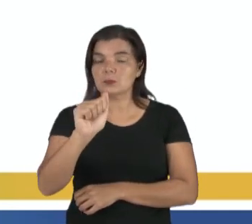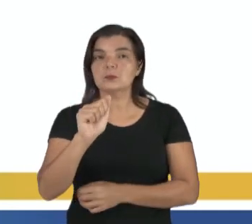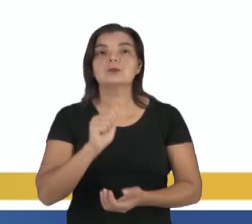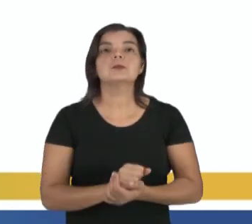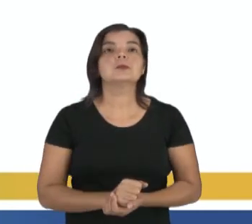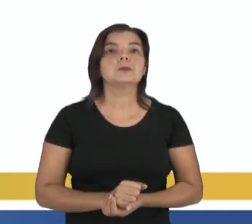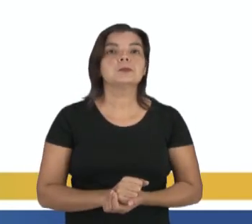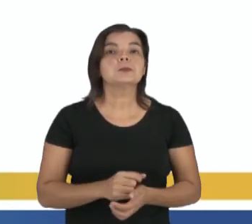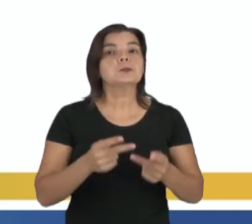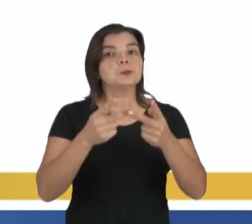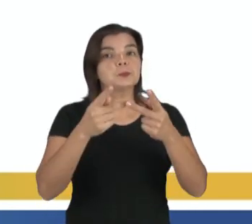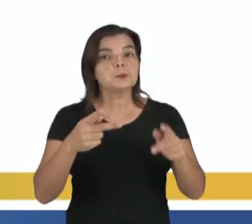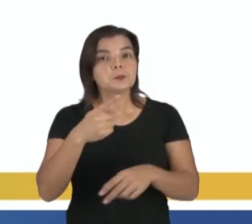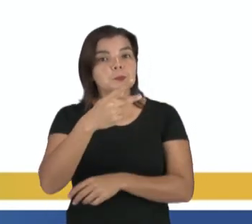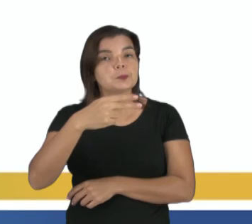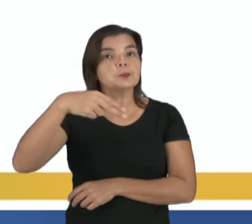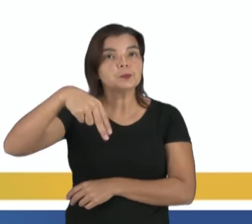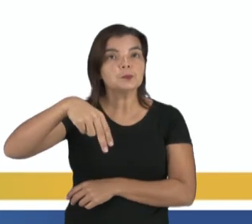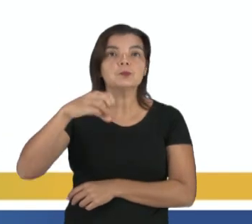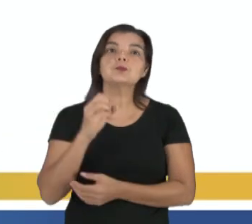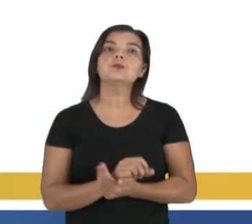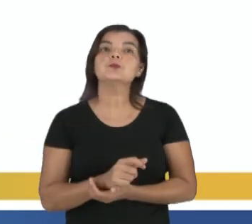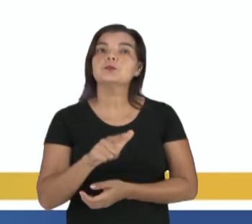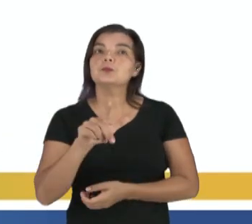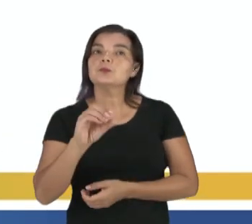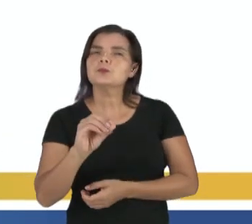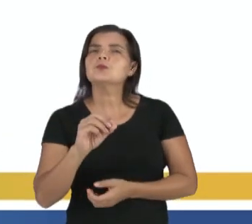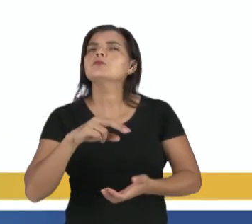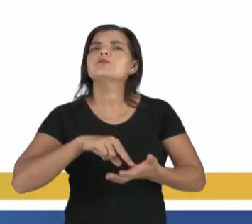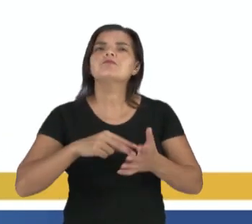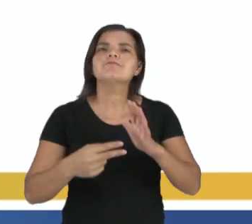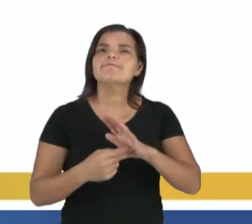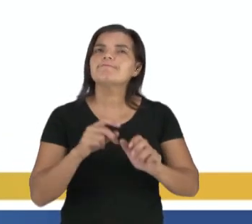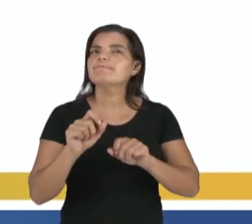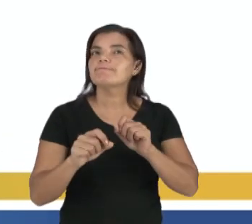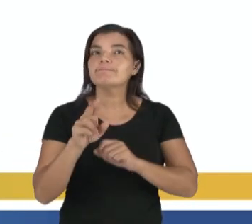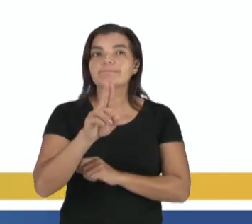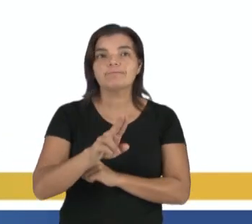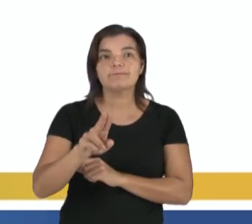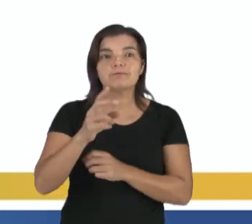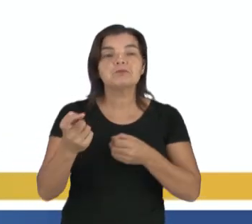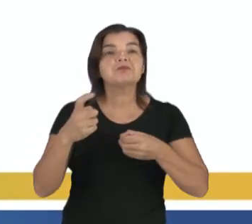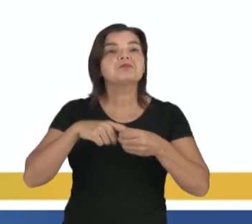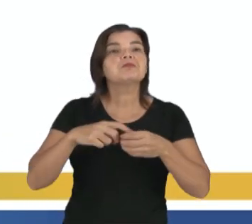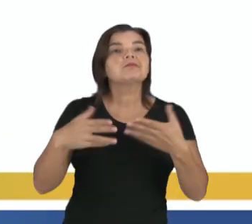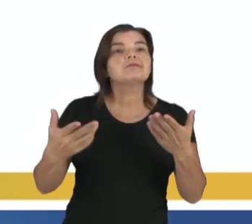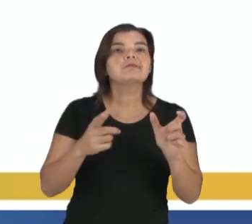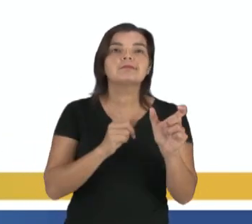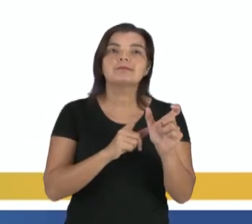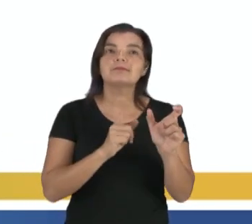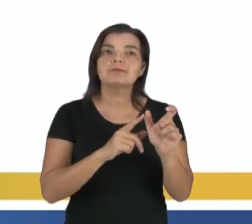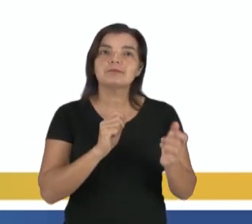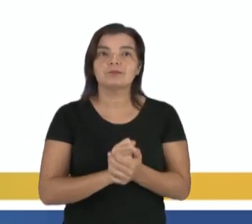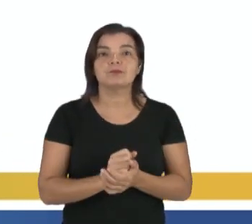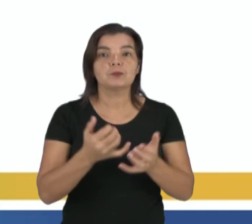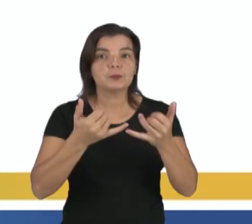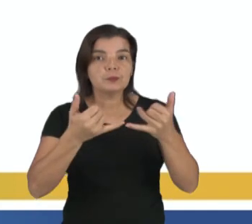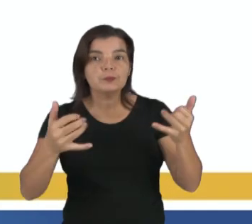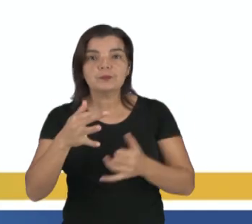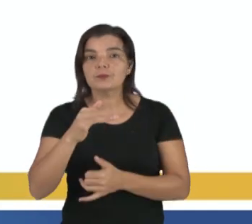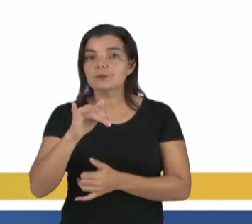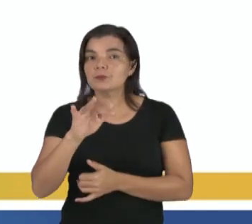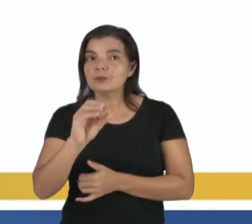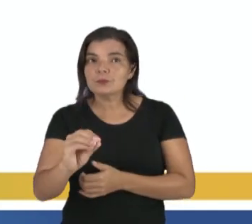ló, reproduzi-lo em laboratório. Esse ló, ele é usado para retomar qual palavra? Fios.